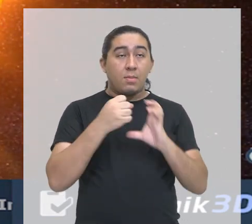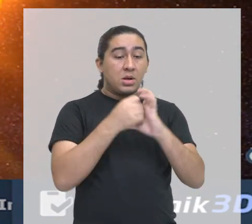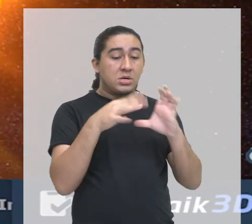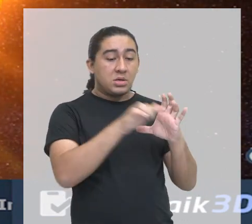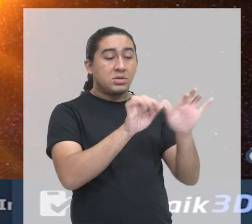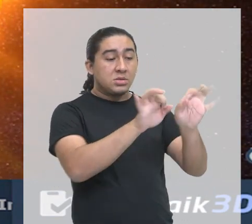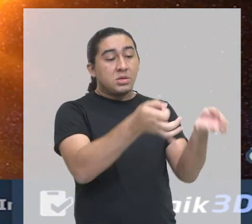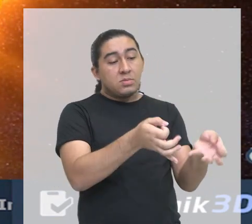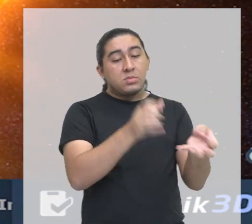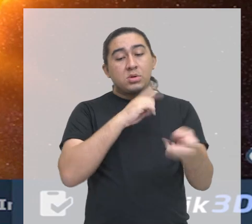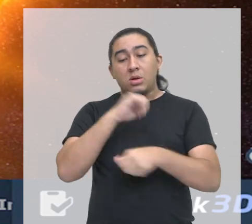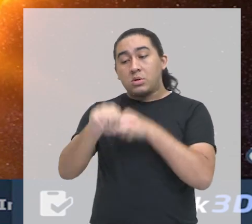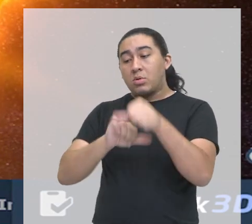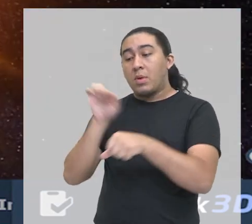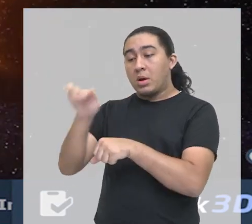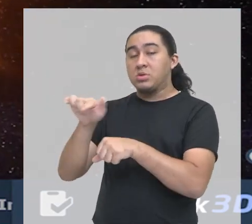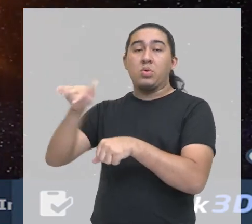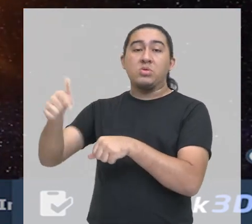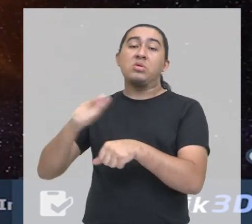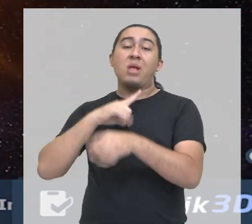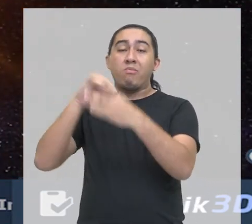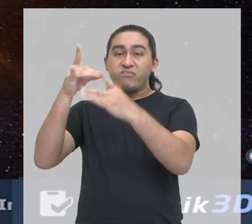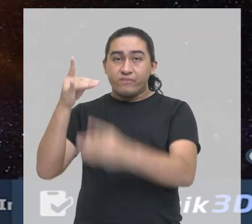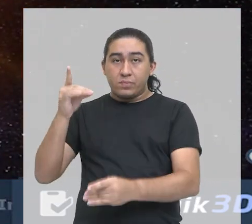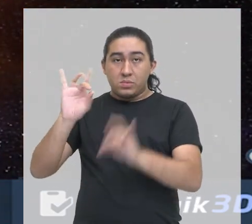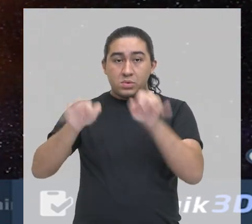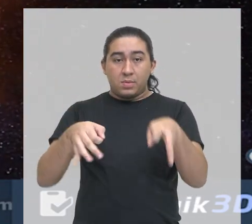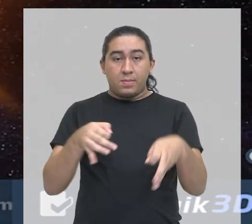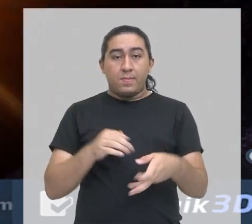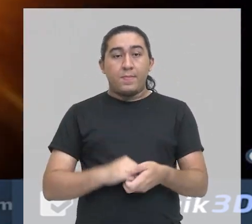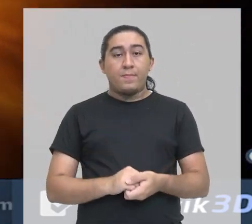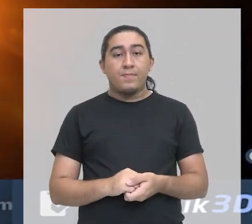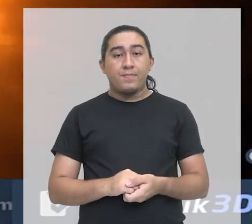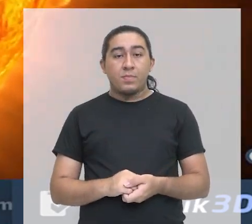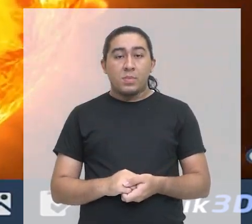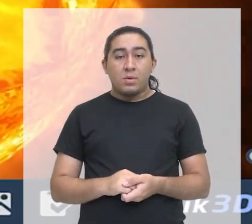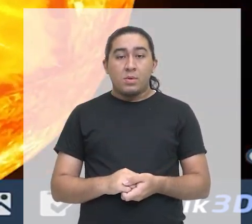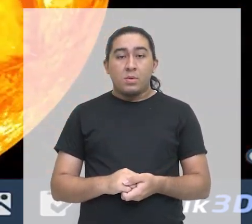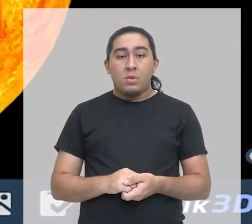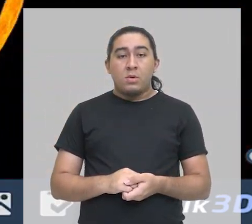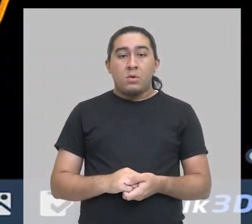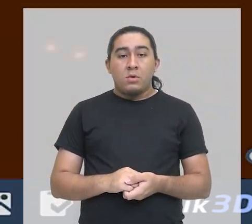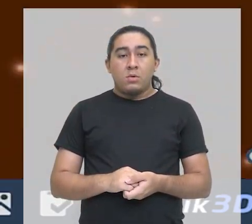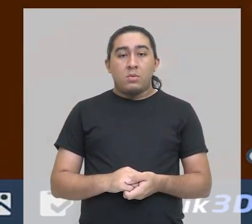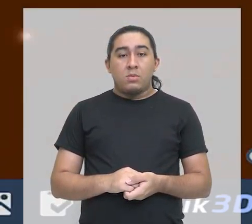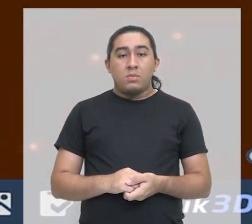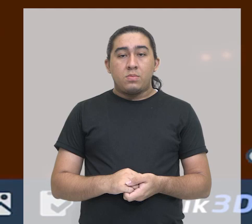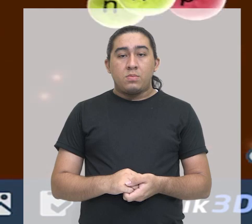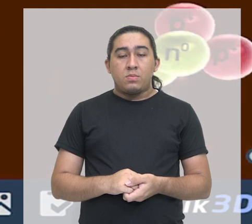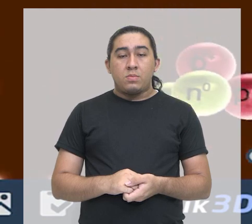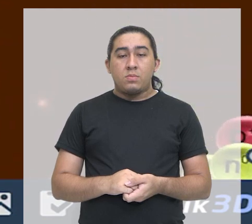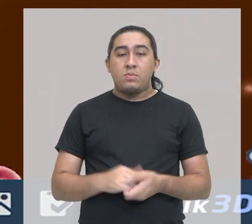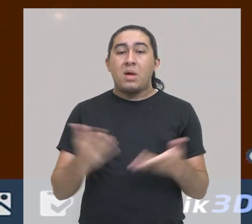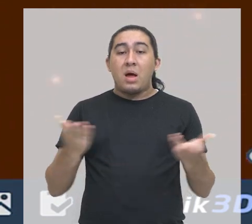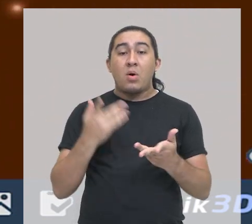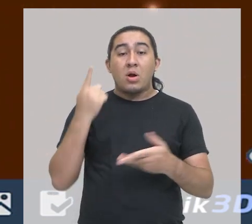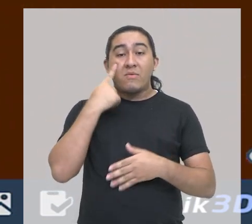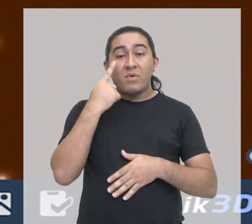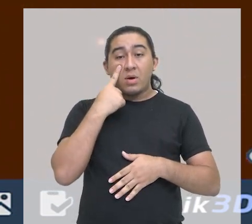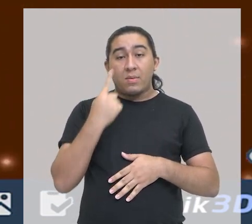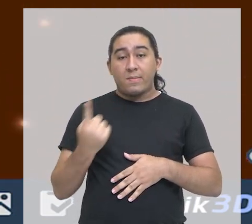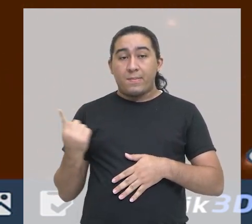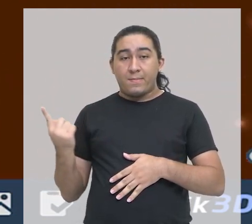simples para um elemento mais complexo. E eu vou mostrar isso no processo de fusão, aproveitando aqui para vocês